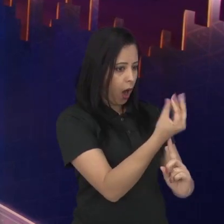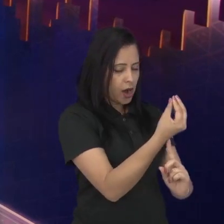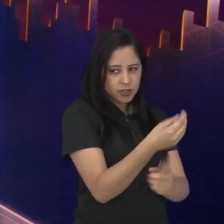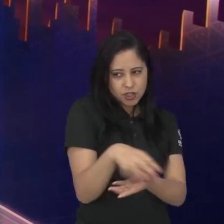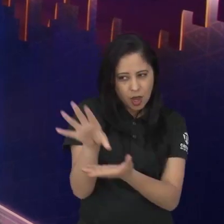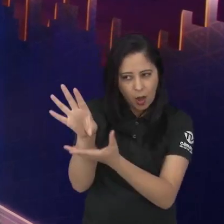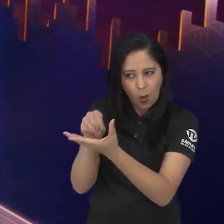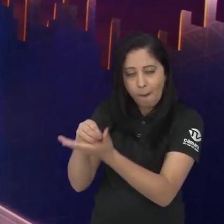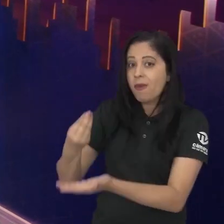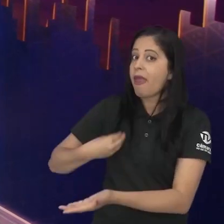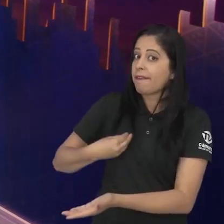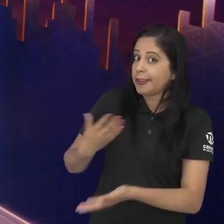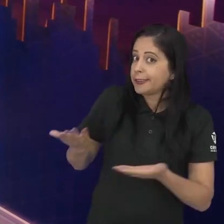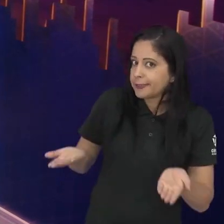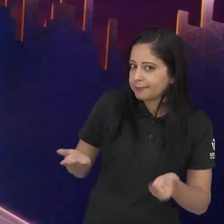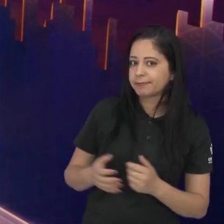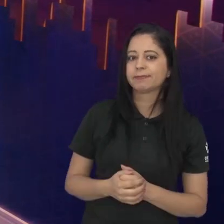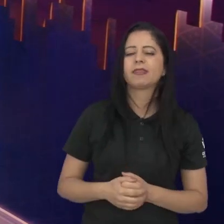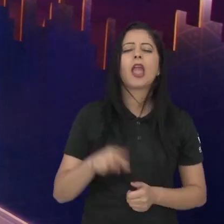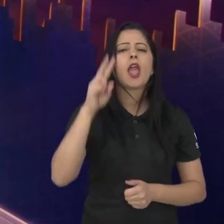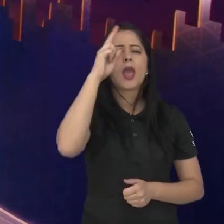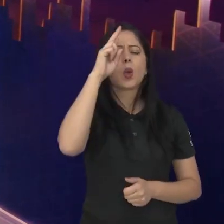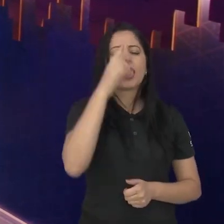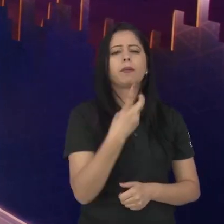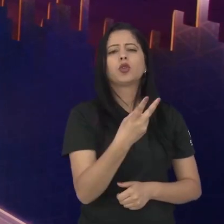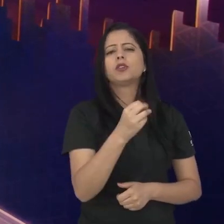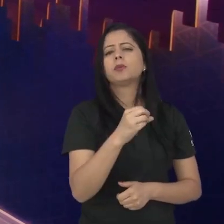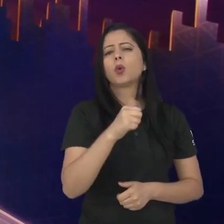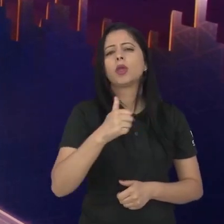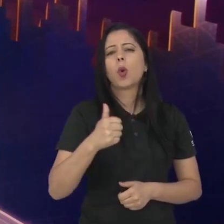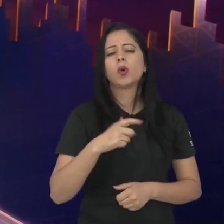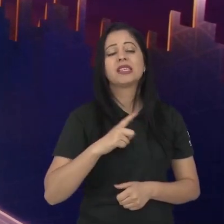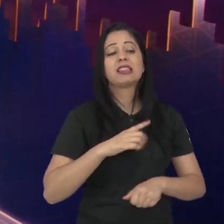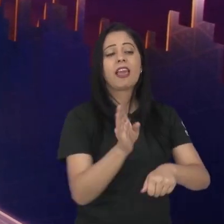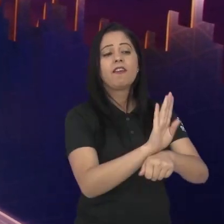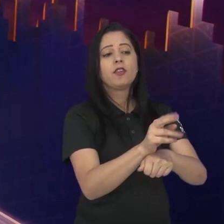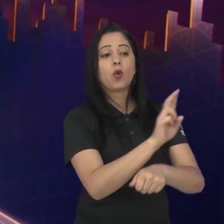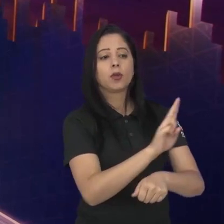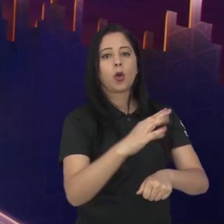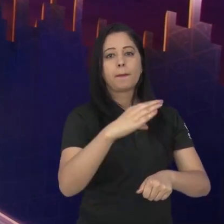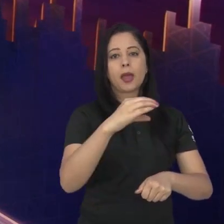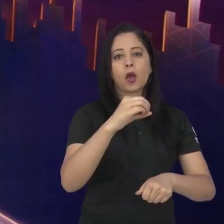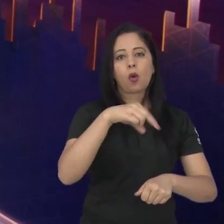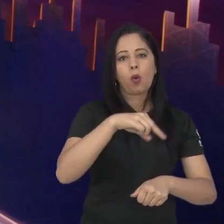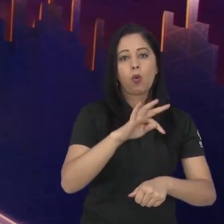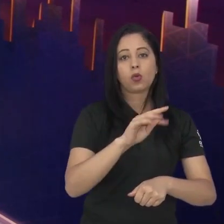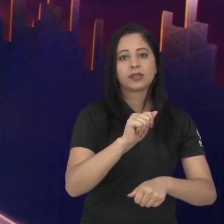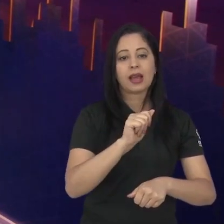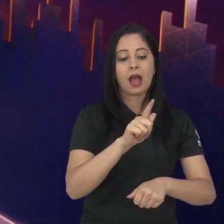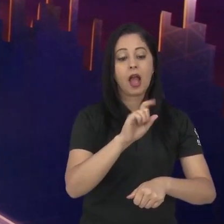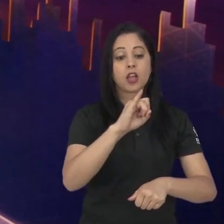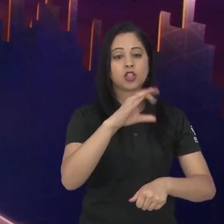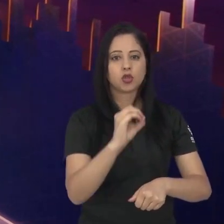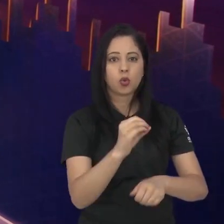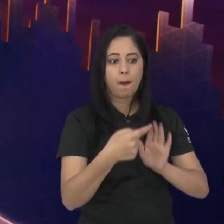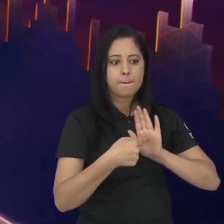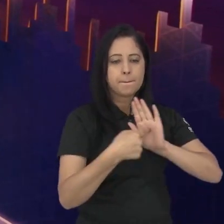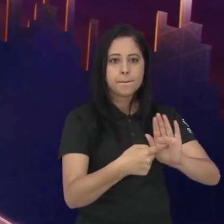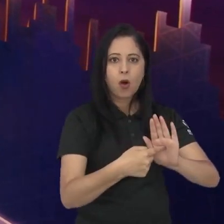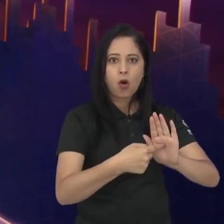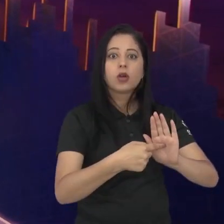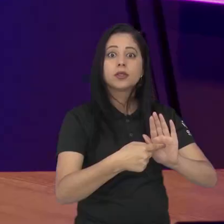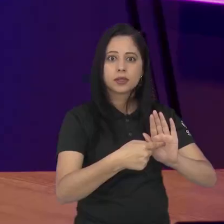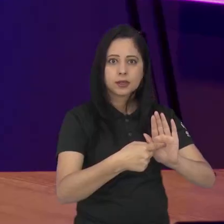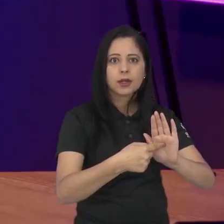lembro, Samuel, que no ano de 2011 saiu um filme que se chama Contágio. E ele mostrou muito do